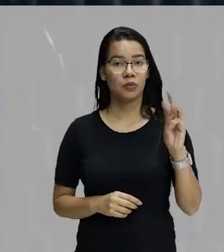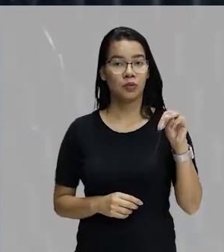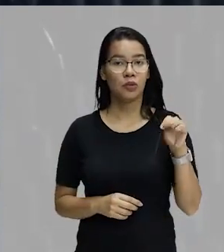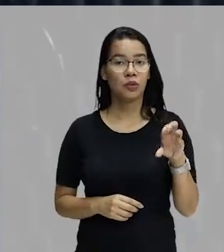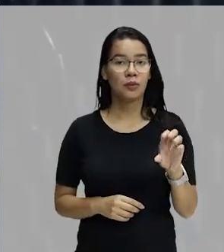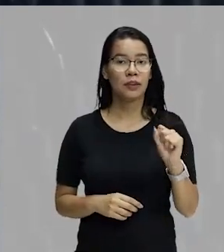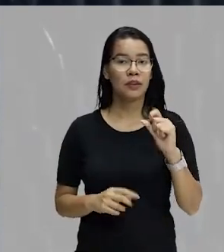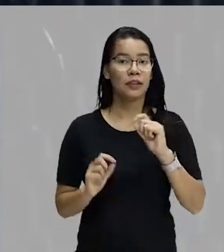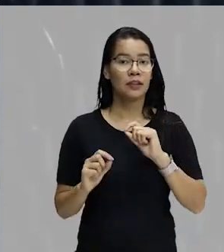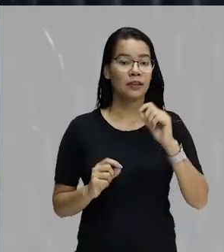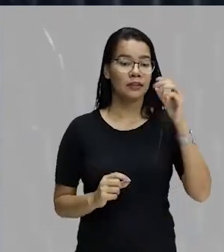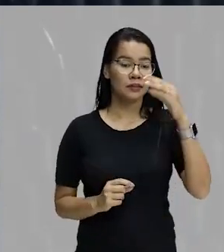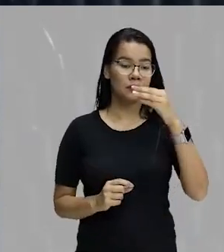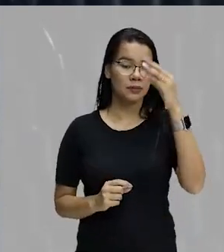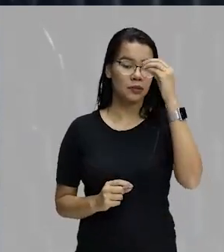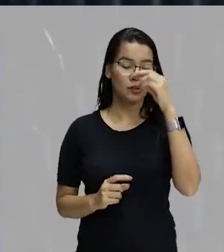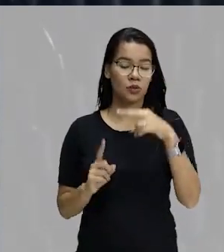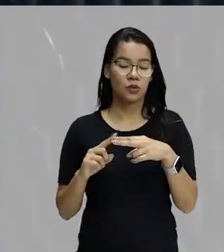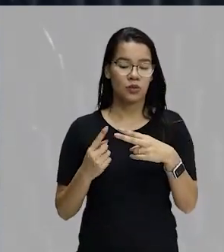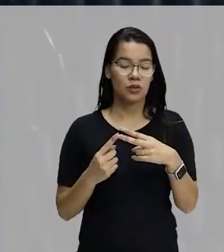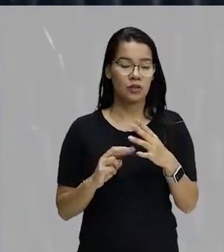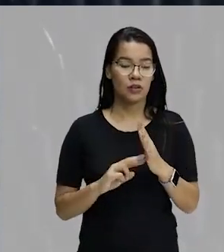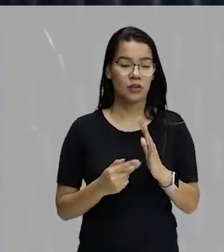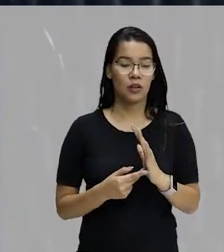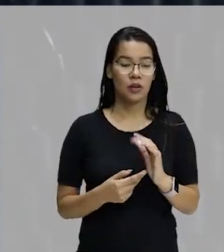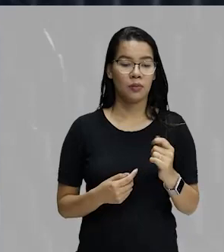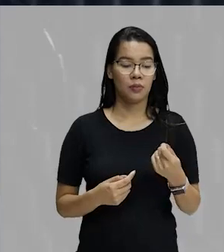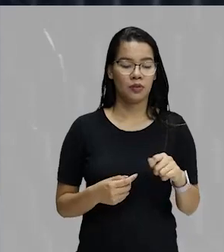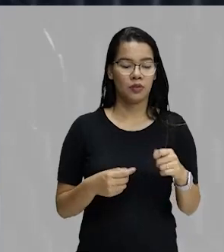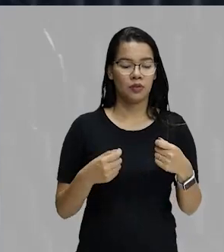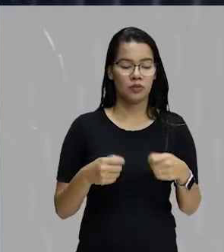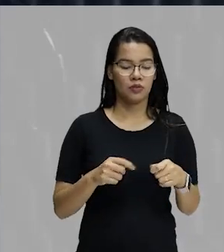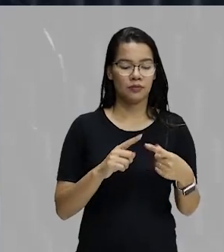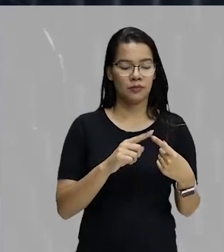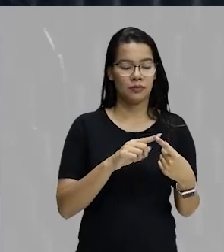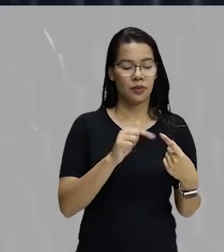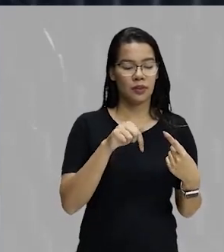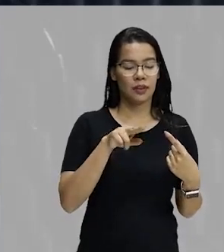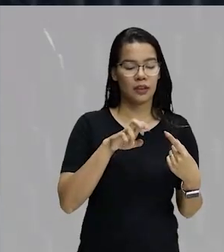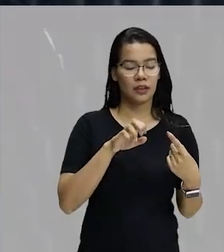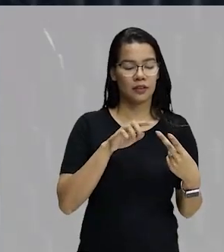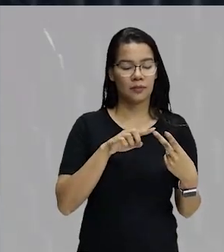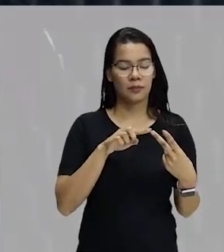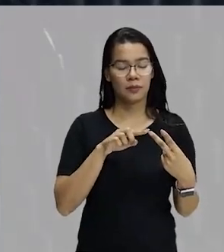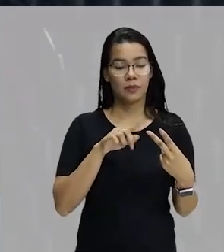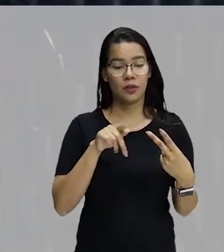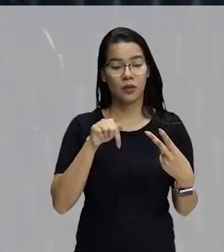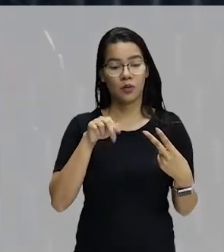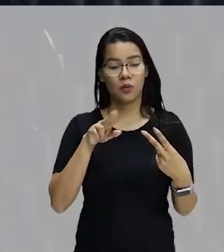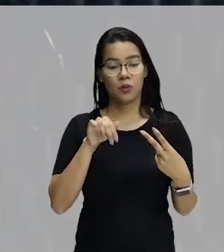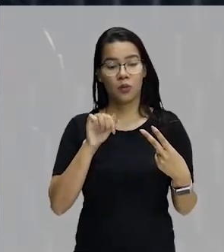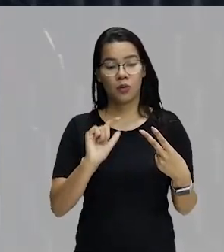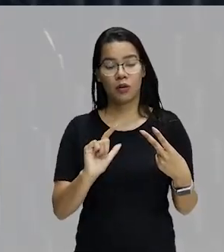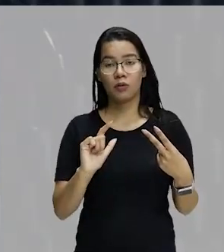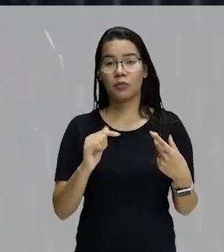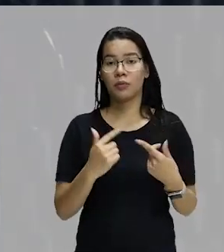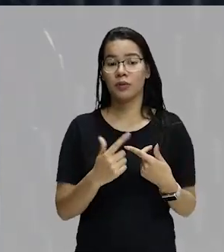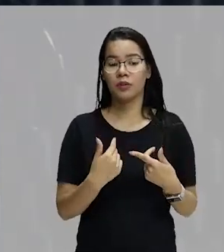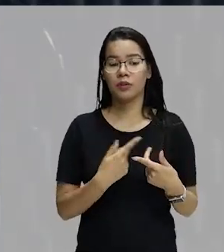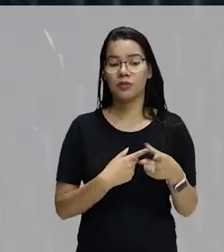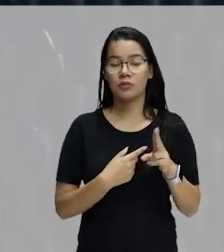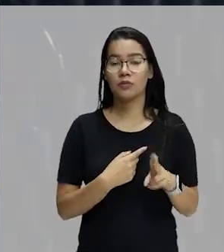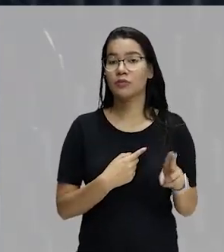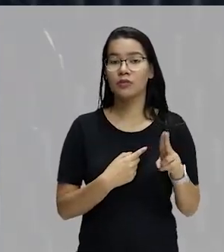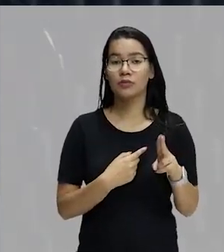assimila dois significados em português. Pode ser o que ou pode ser qual. Para que nós usamos o que ou qual?